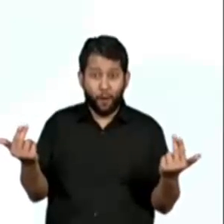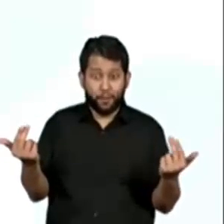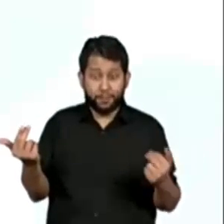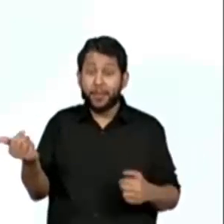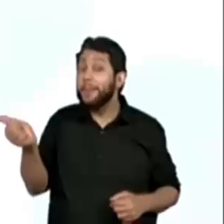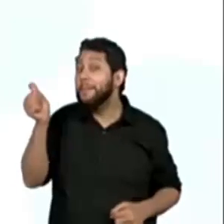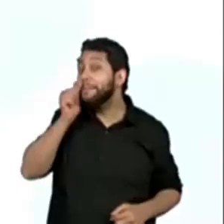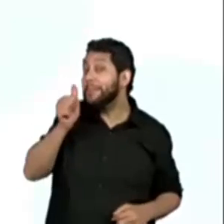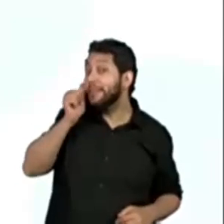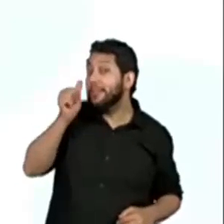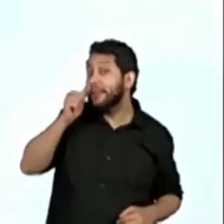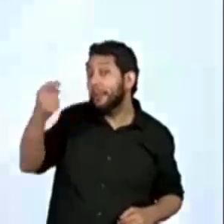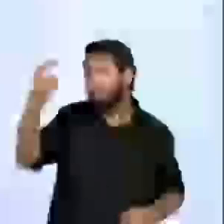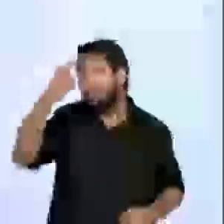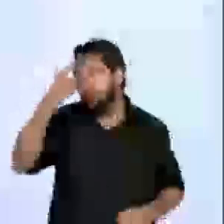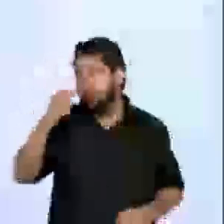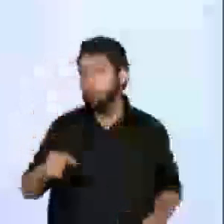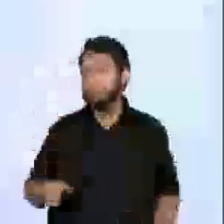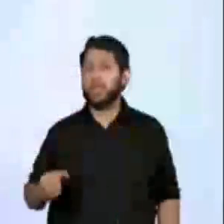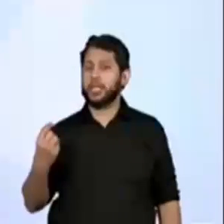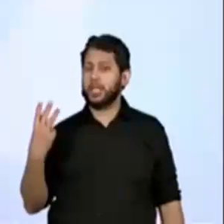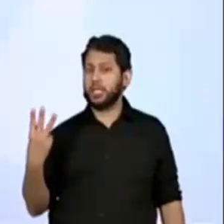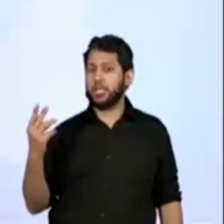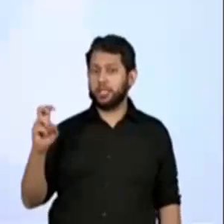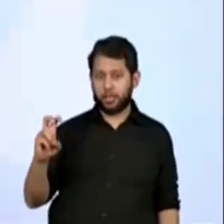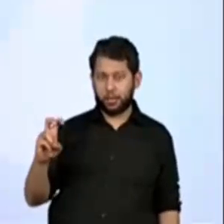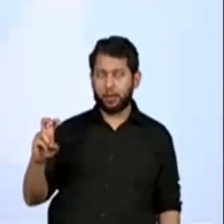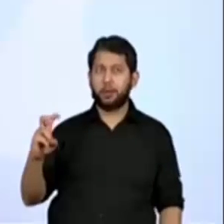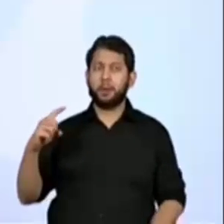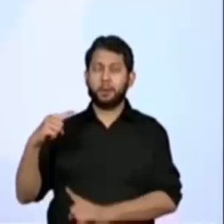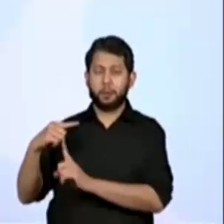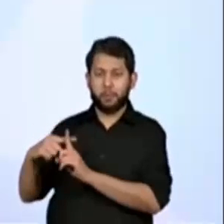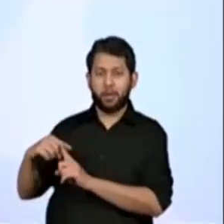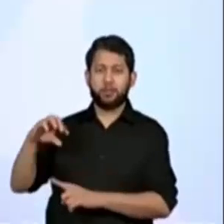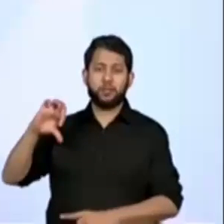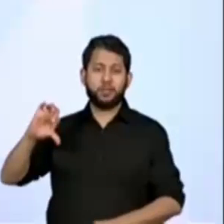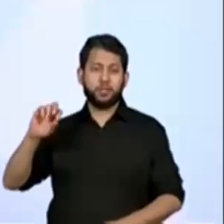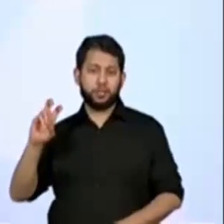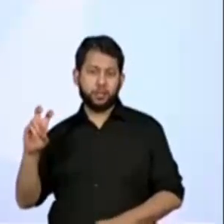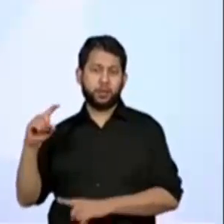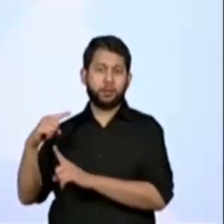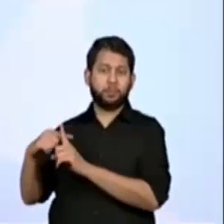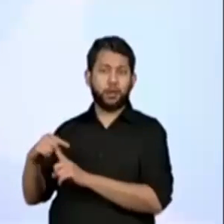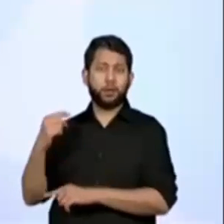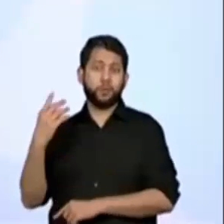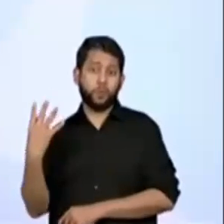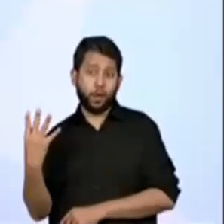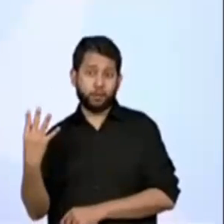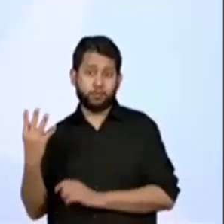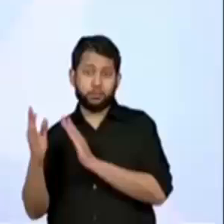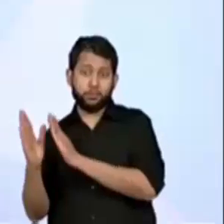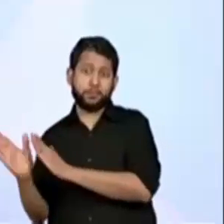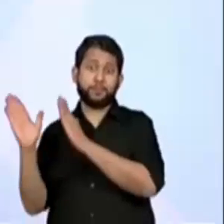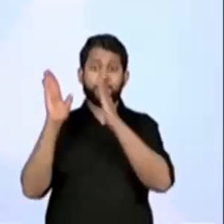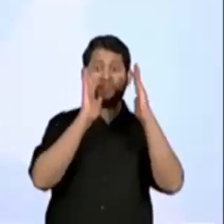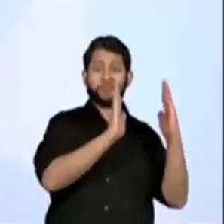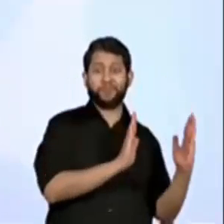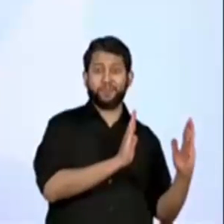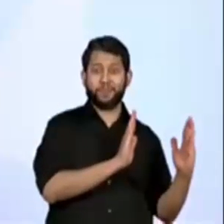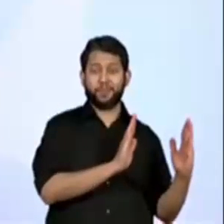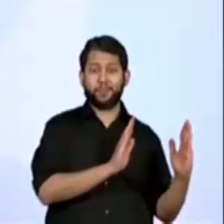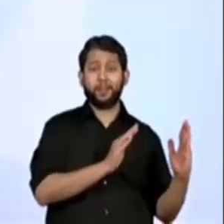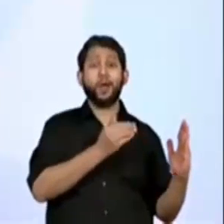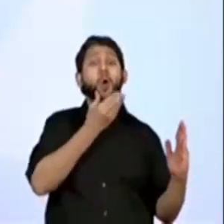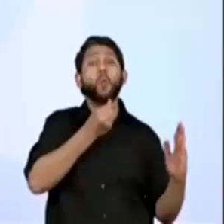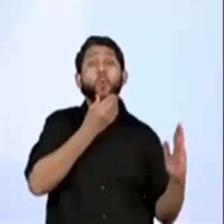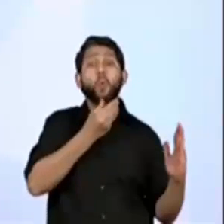35 mais 95 mais 4. Essa aqui do lado foi o jeito que o Juan